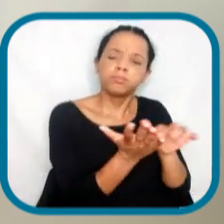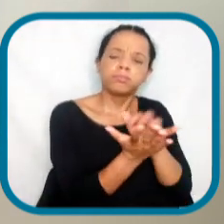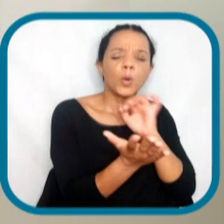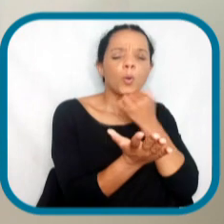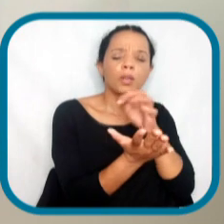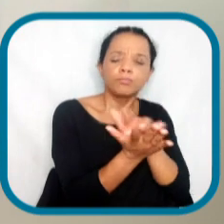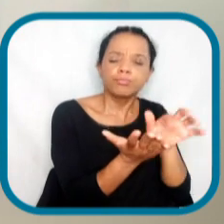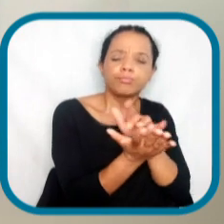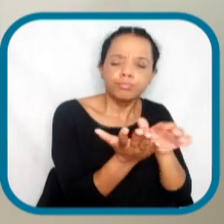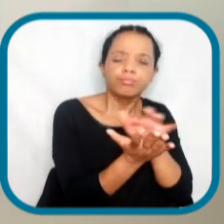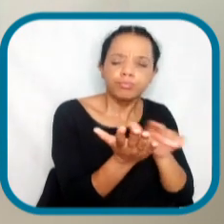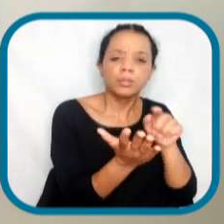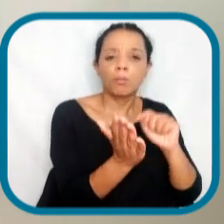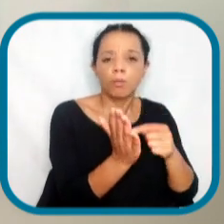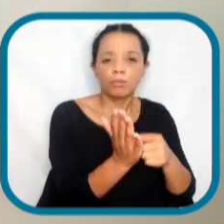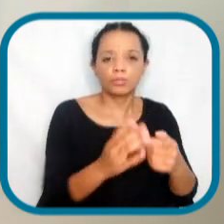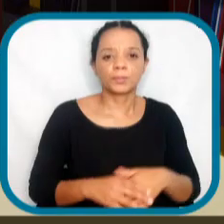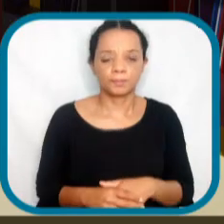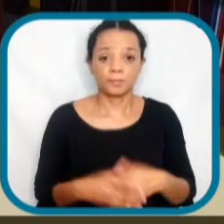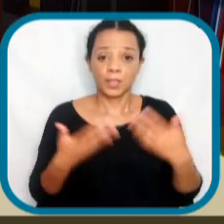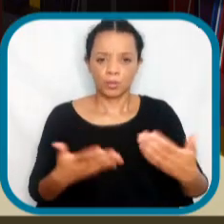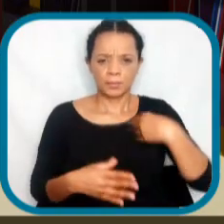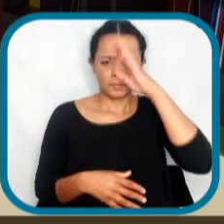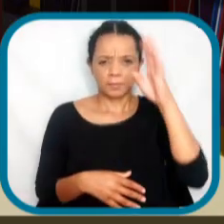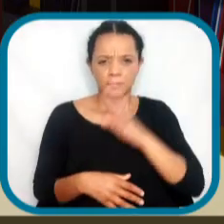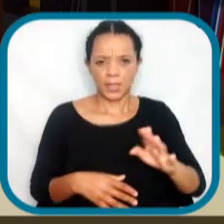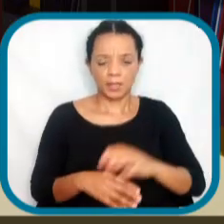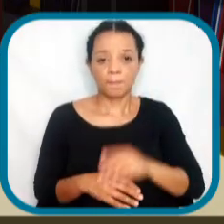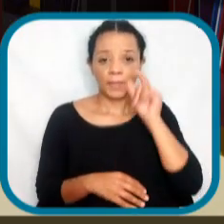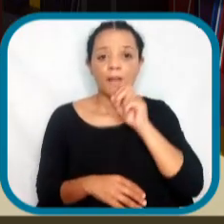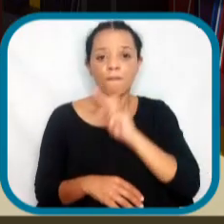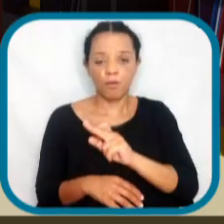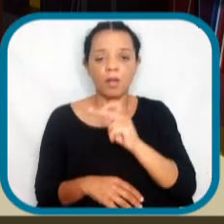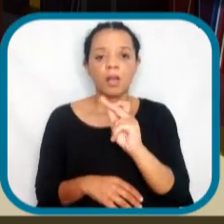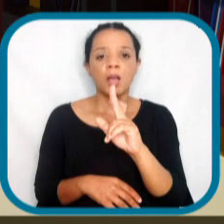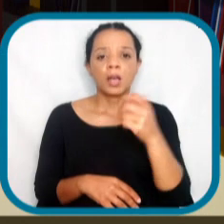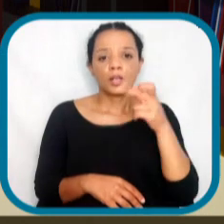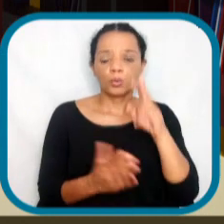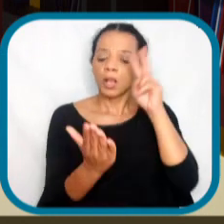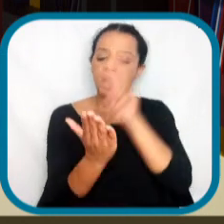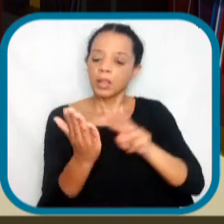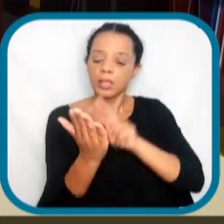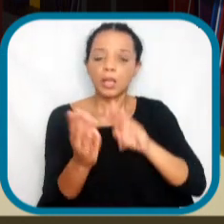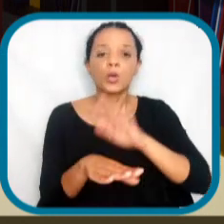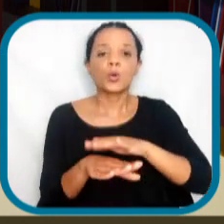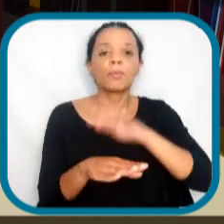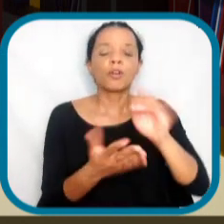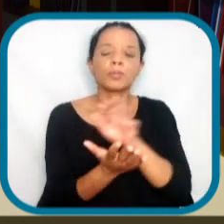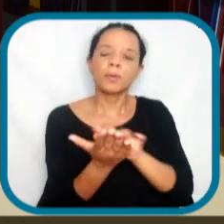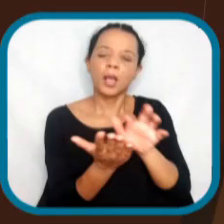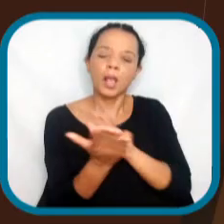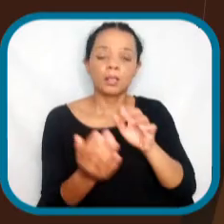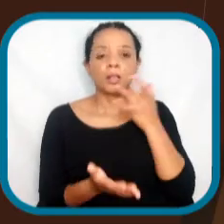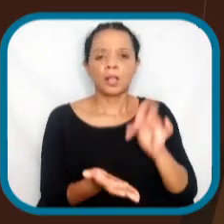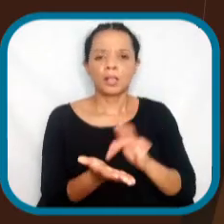um conjunto de caracteres e de pontos. Agora já sabes. O avô Arthur conseguia ler livros por causa do Braille